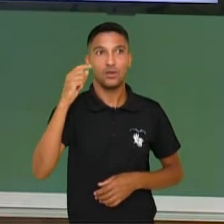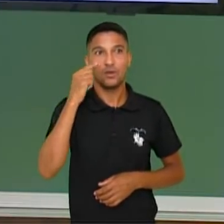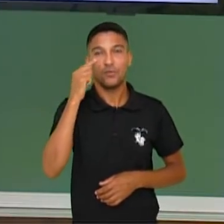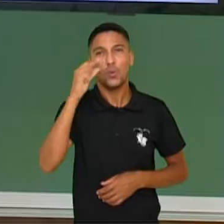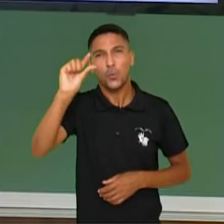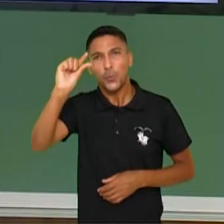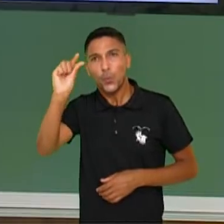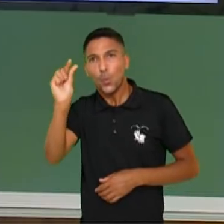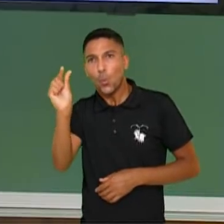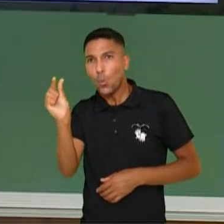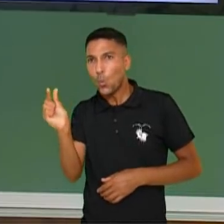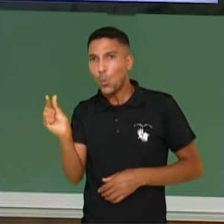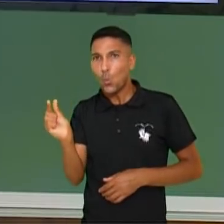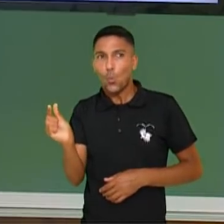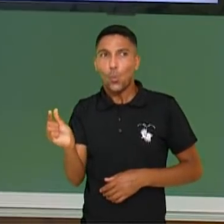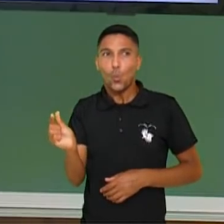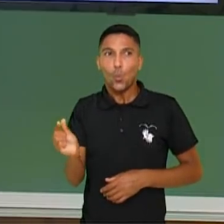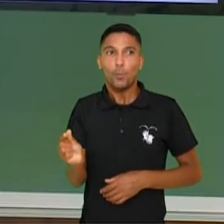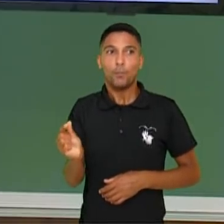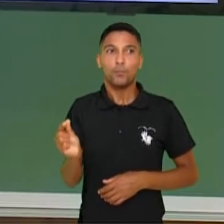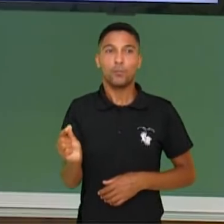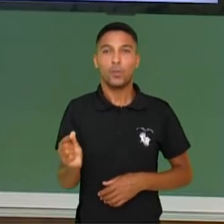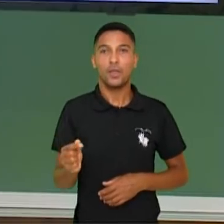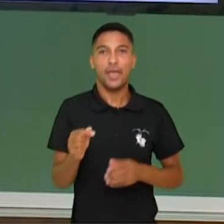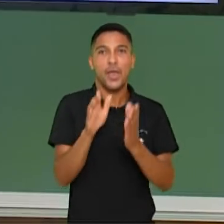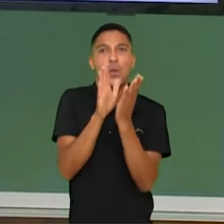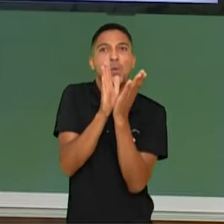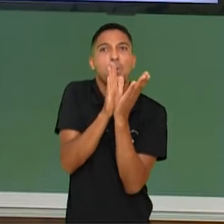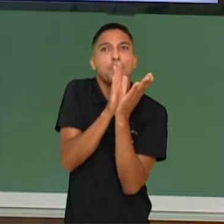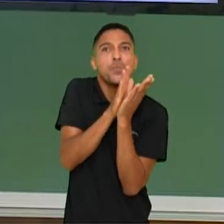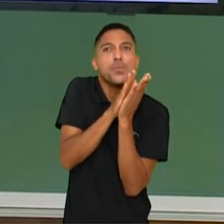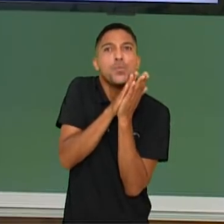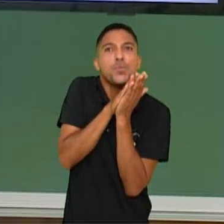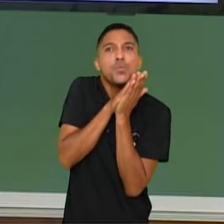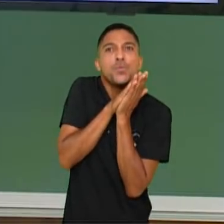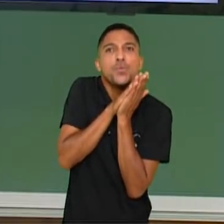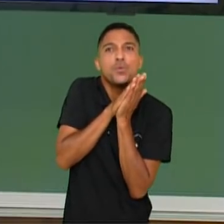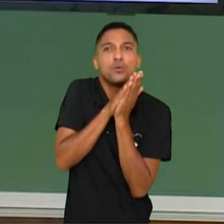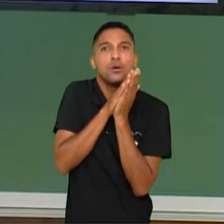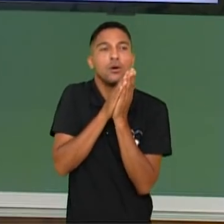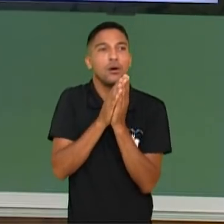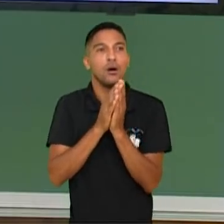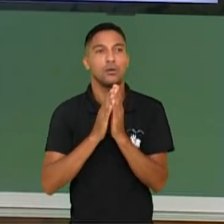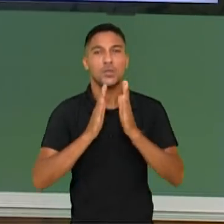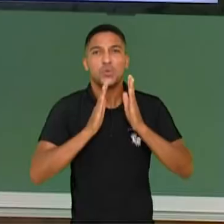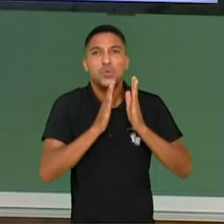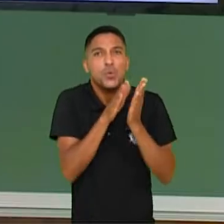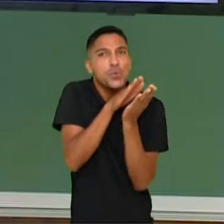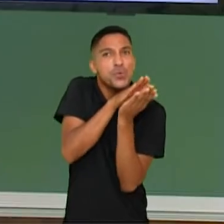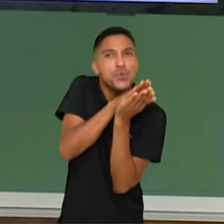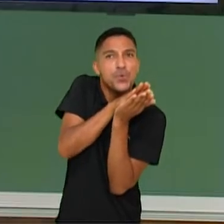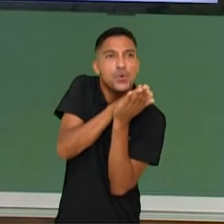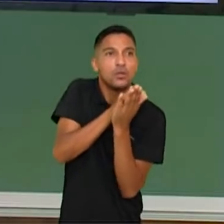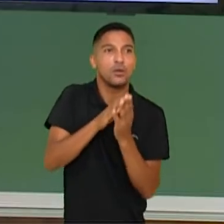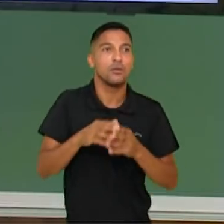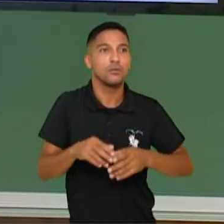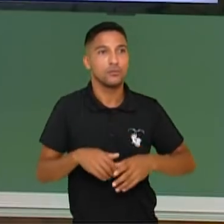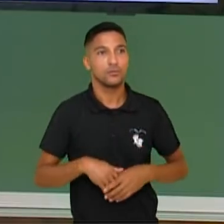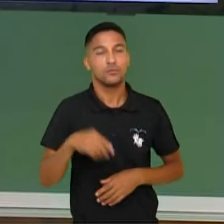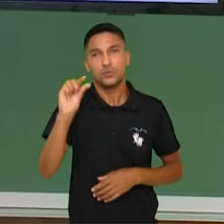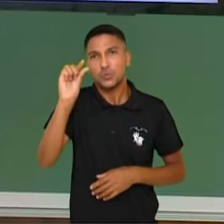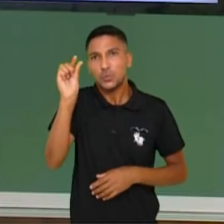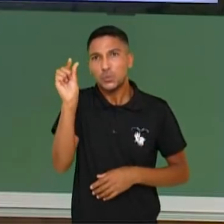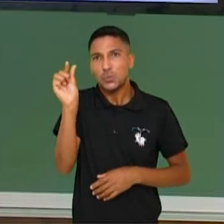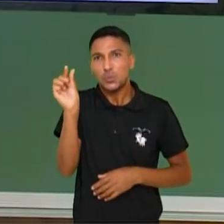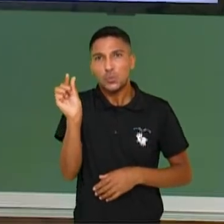eles são das vezes, muito achatados. Um grande exemplo é o osso do crânio e